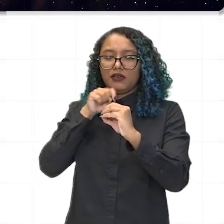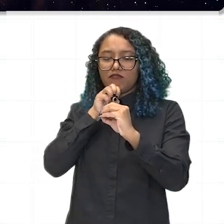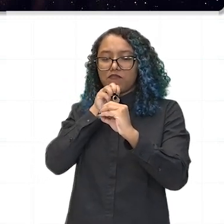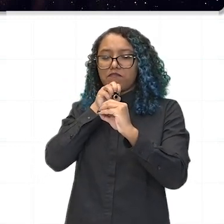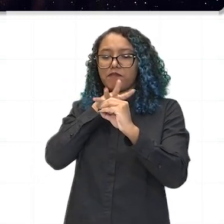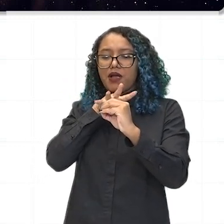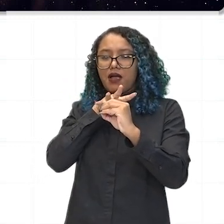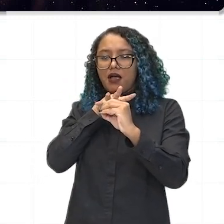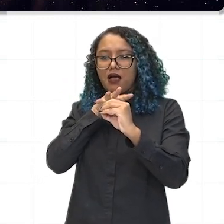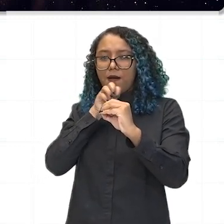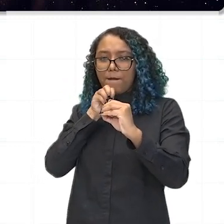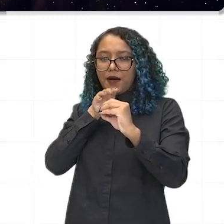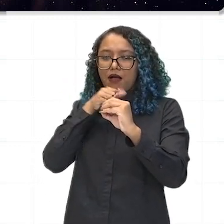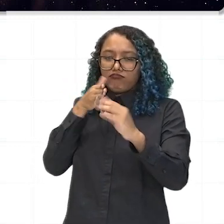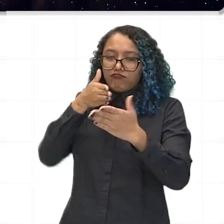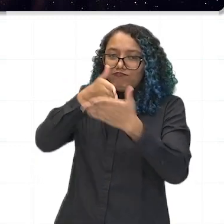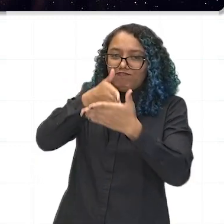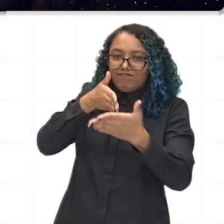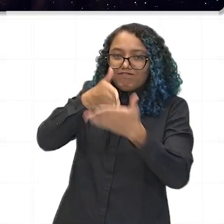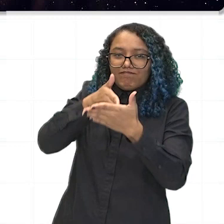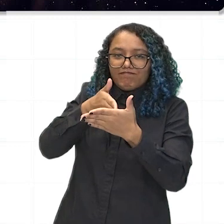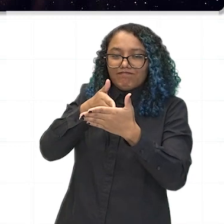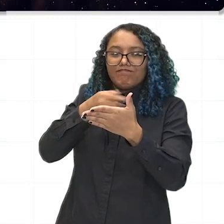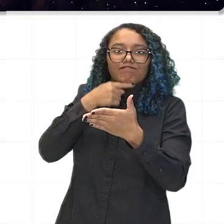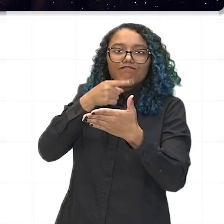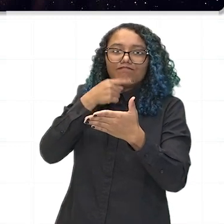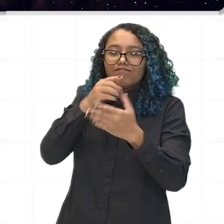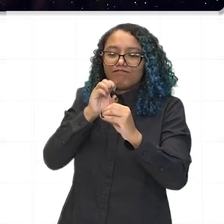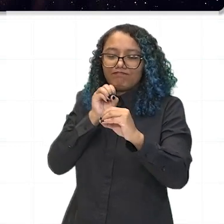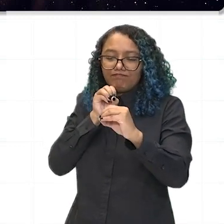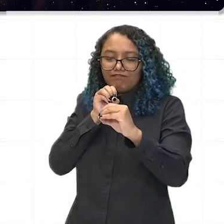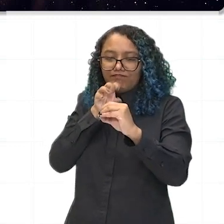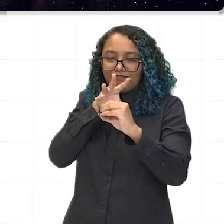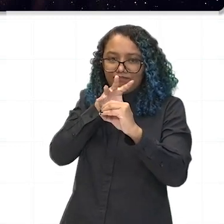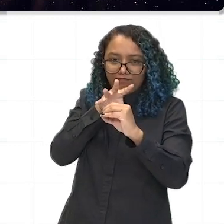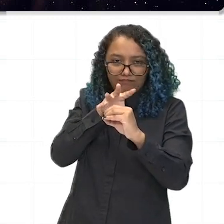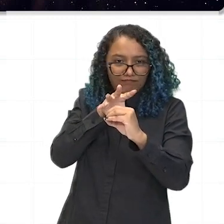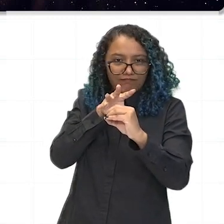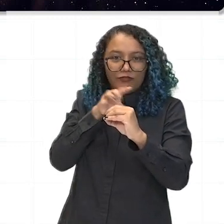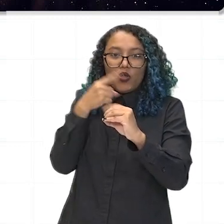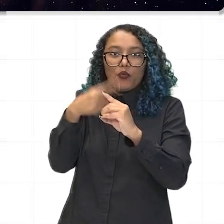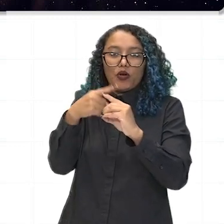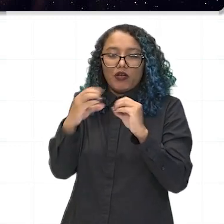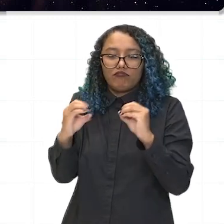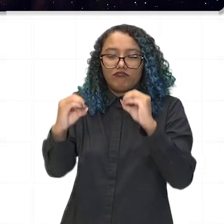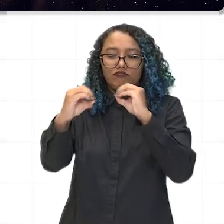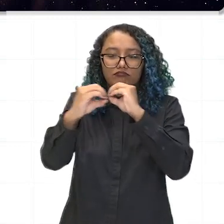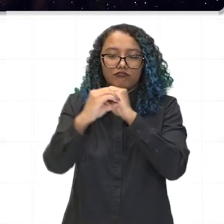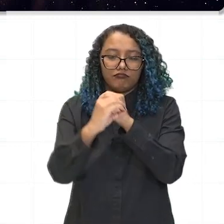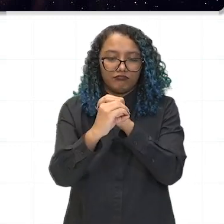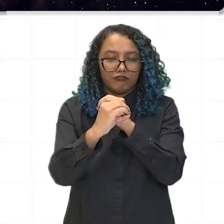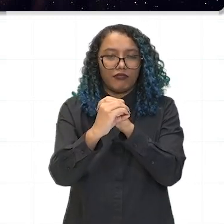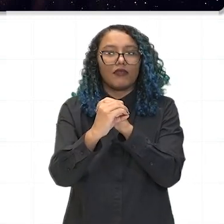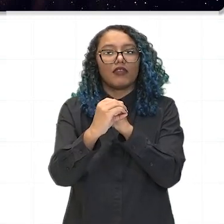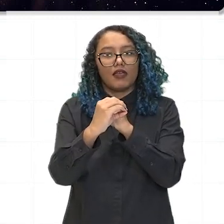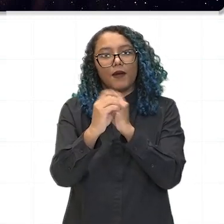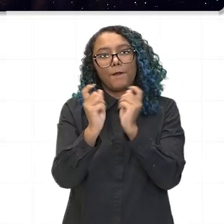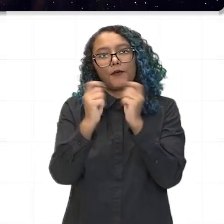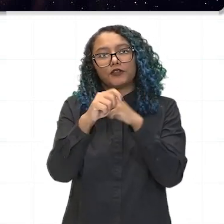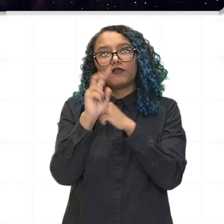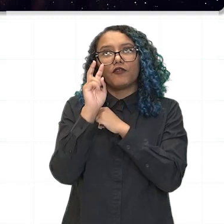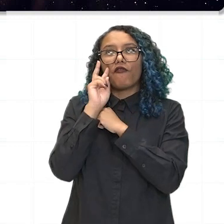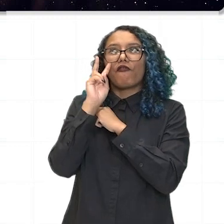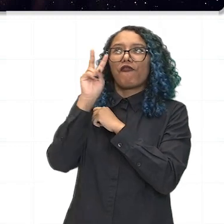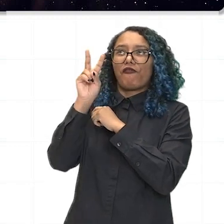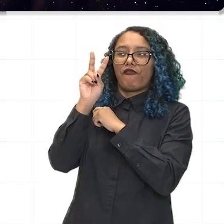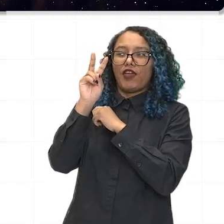que essa luz solar chegue então à Lua e possa ser iluminada e vista para quem está